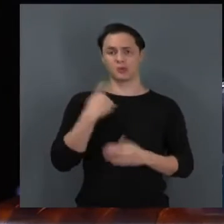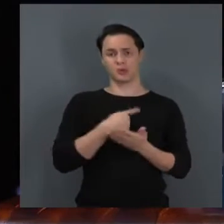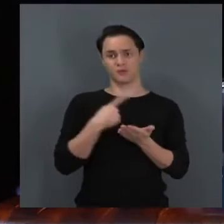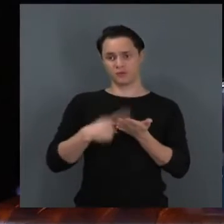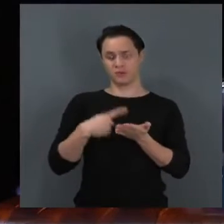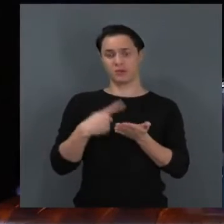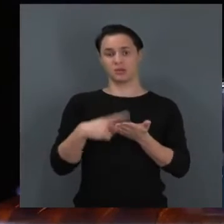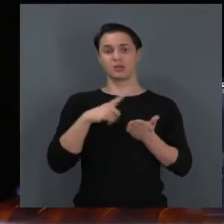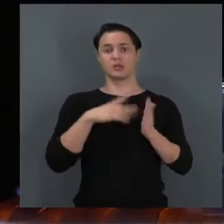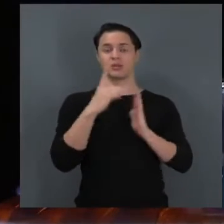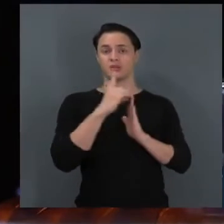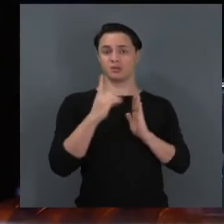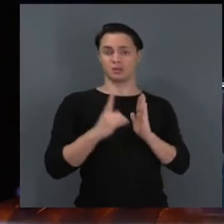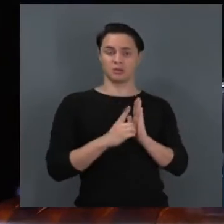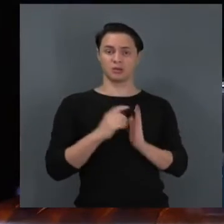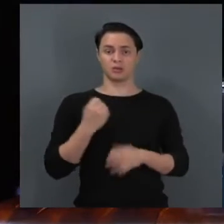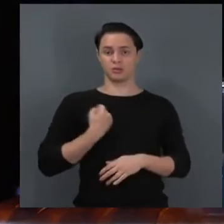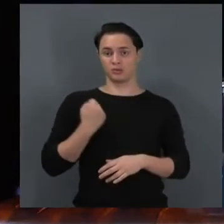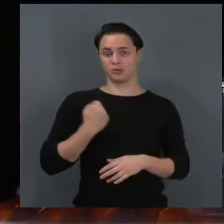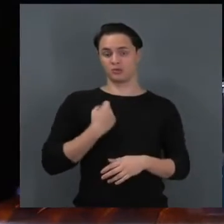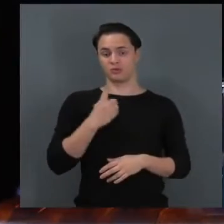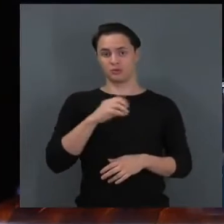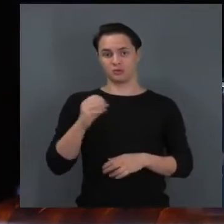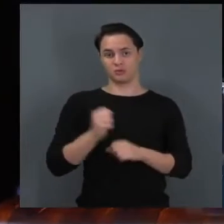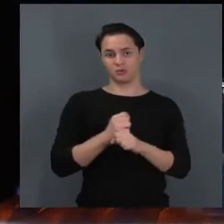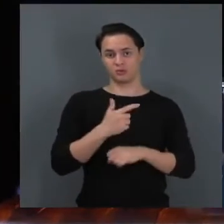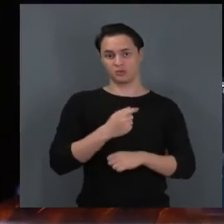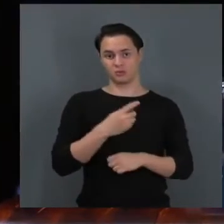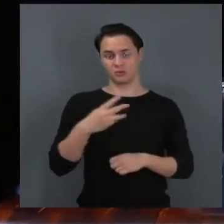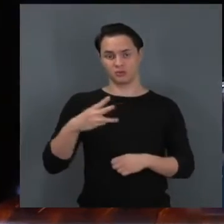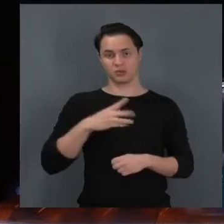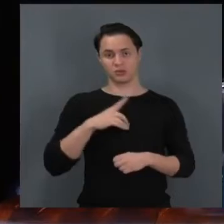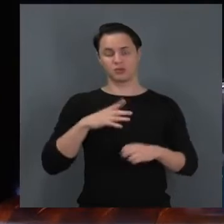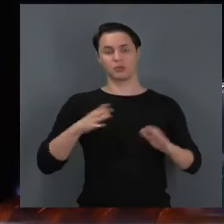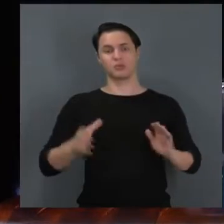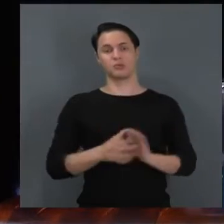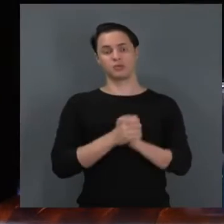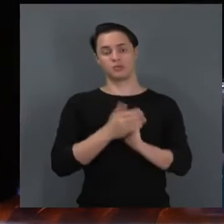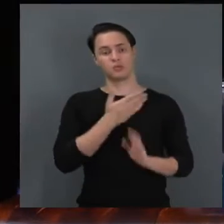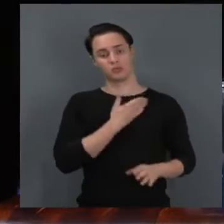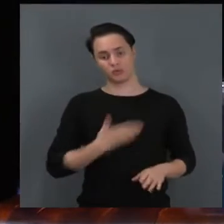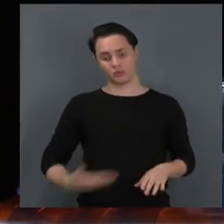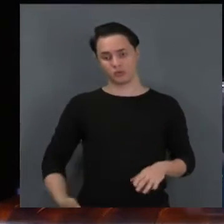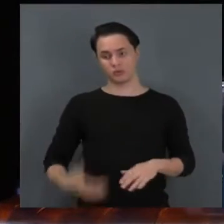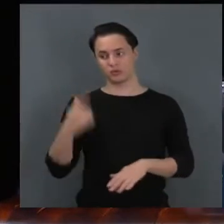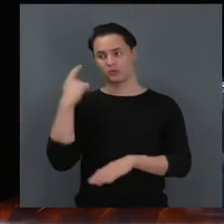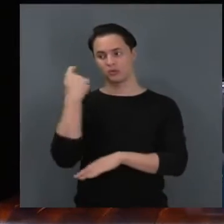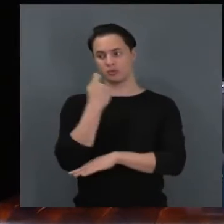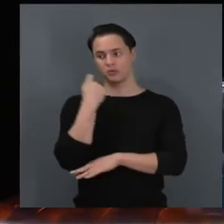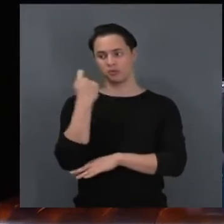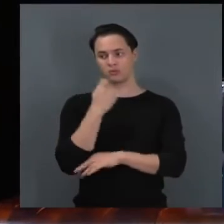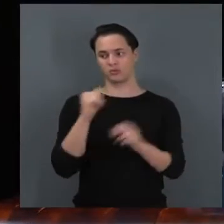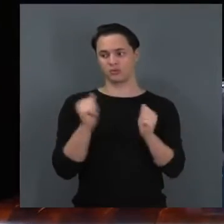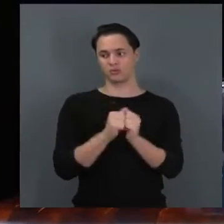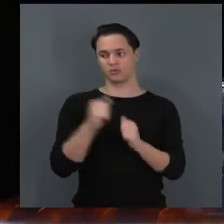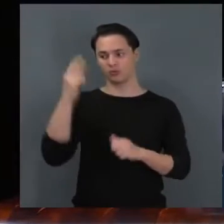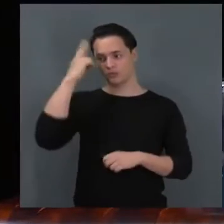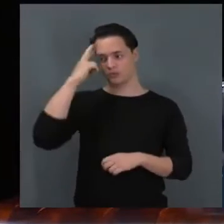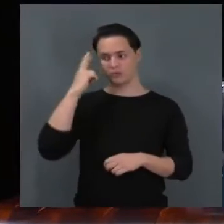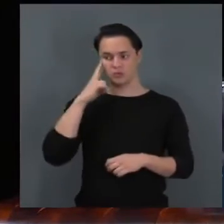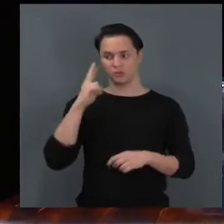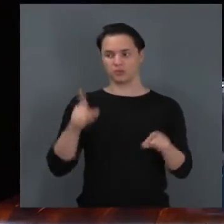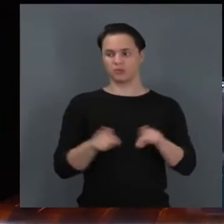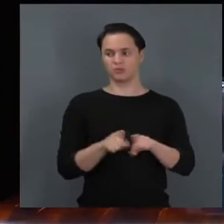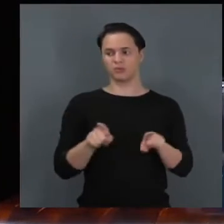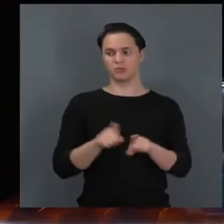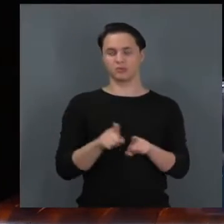Decreto Legislativo número 100 de 2023, parceria entre o governador do Rio Grande do Sul e o Rodrigo Pacheco, e o